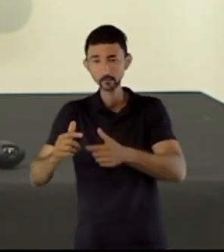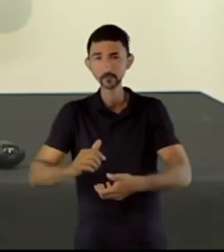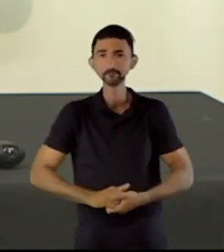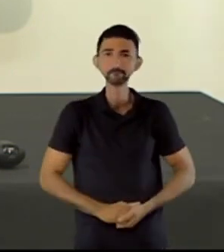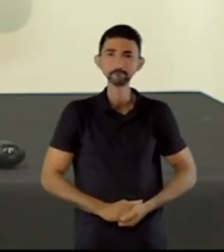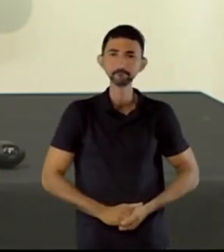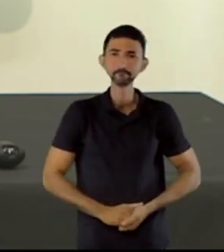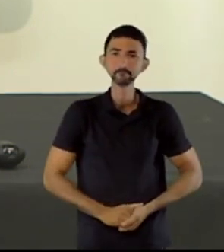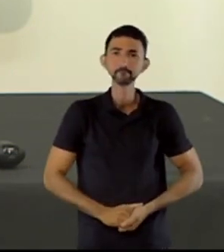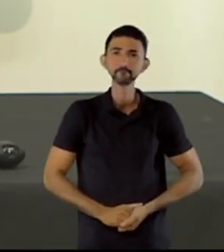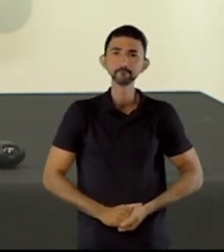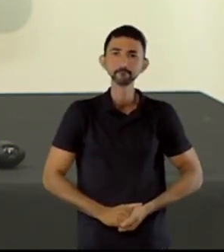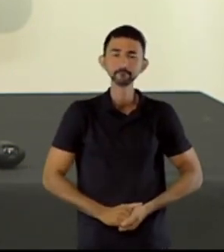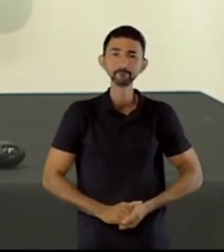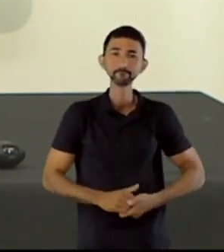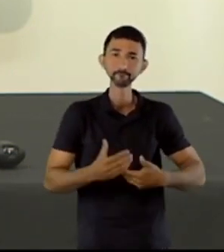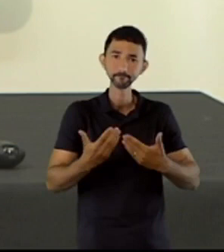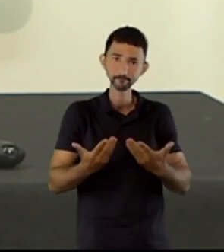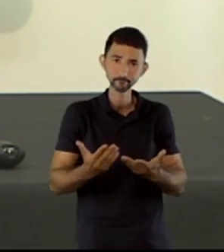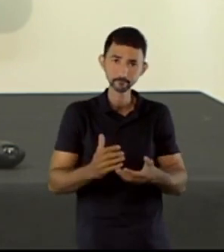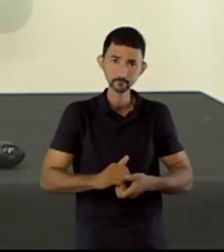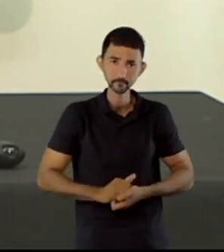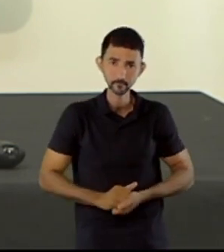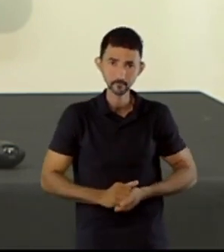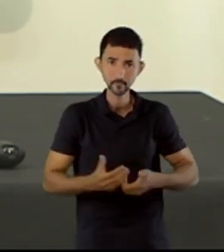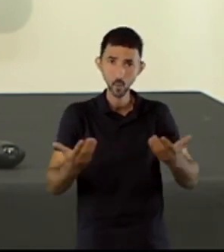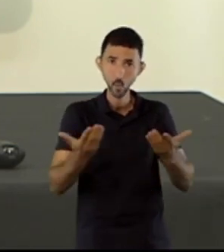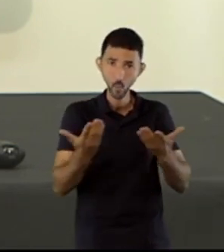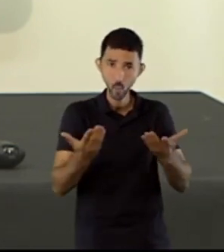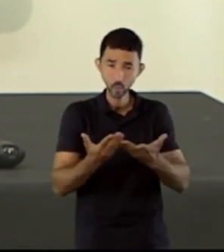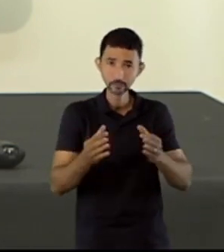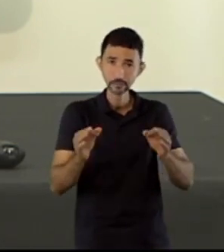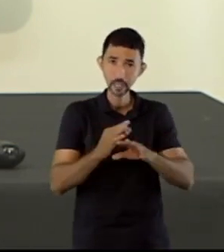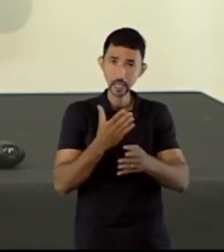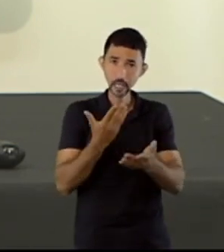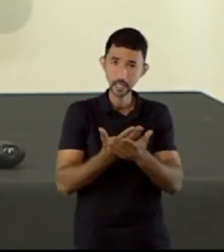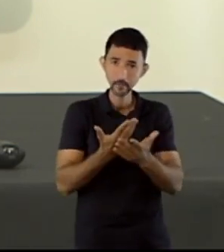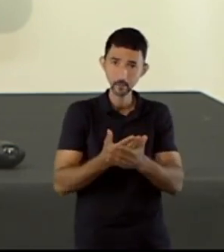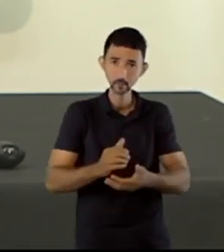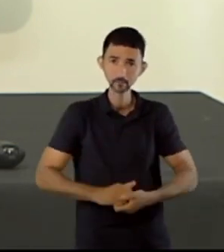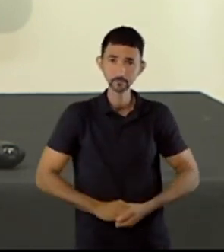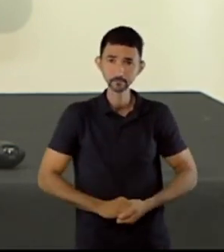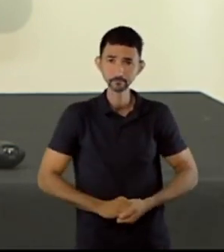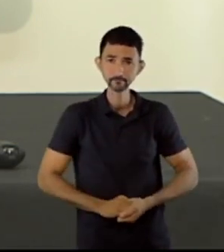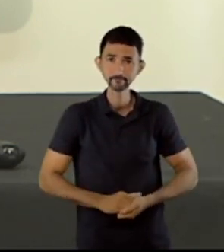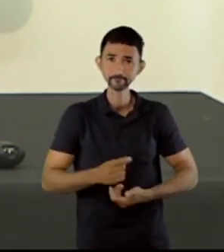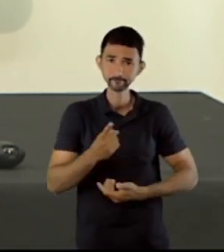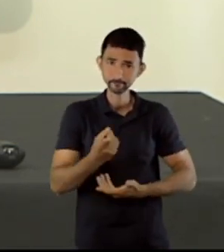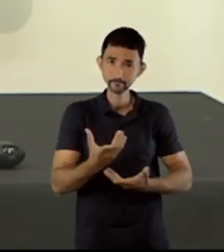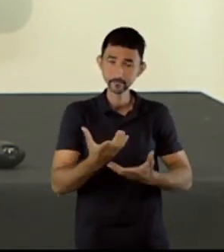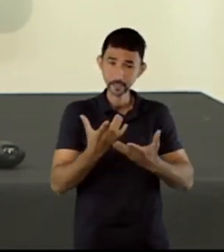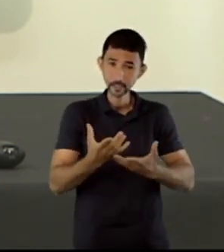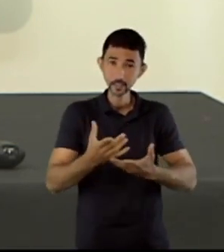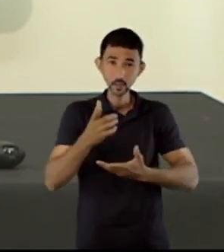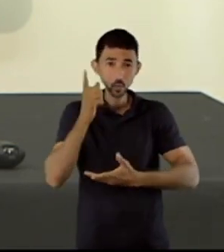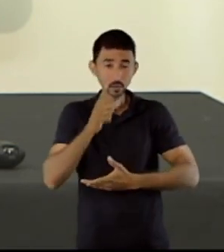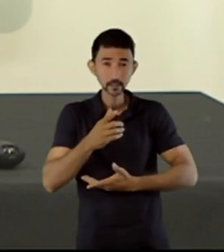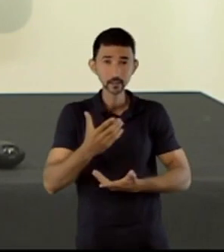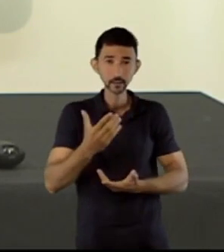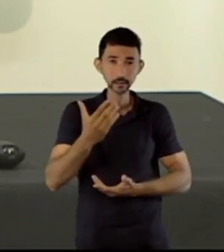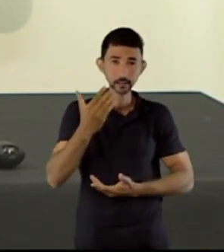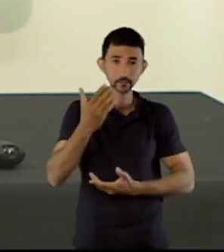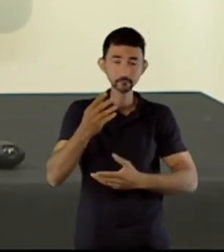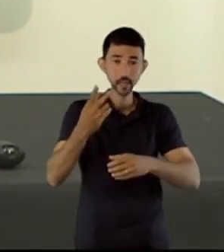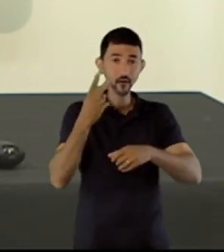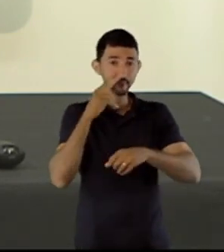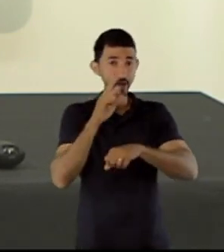encontra. Então, gente, por hoje é só. Eu espero que você consiga